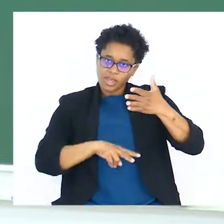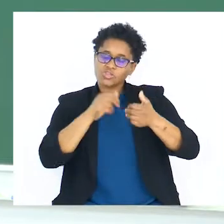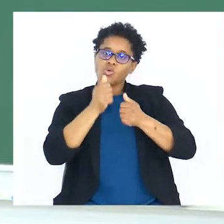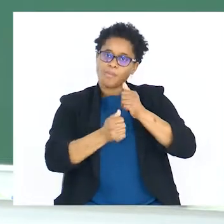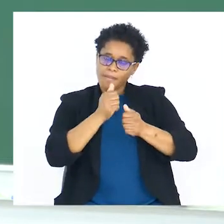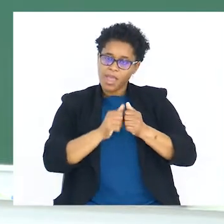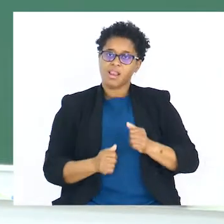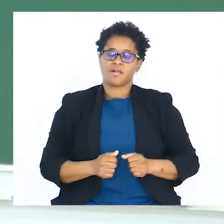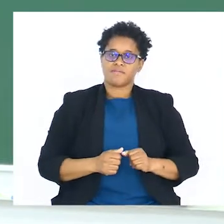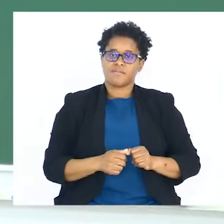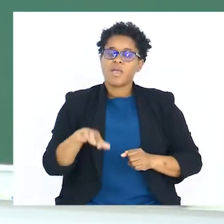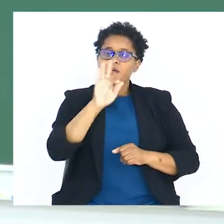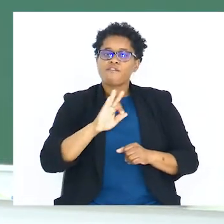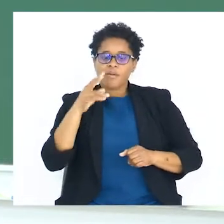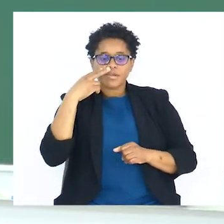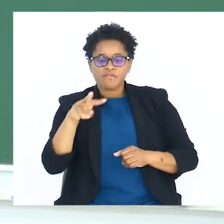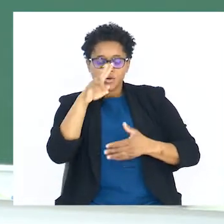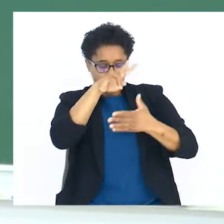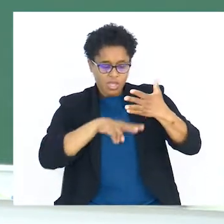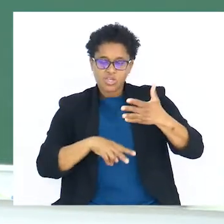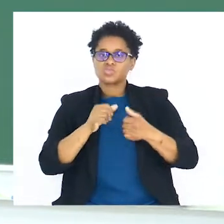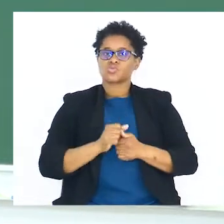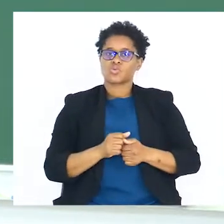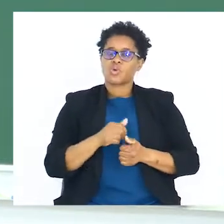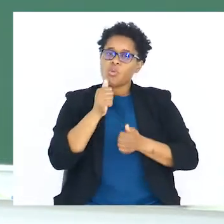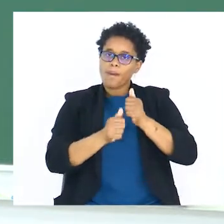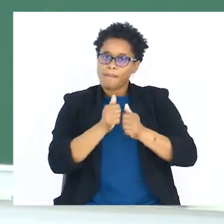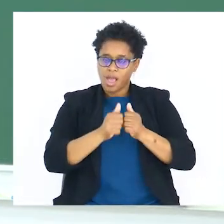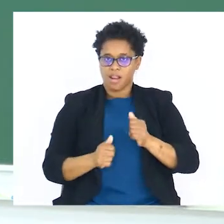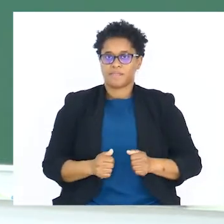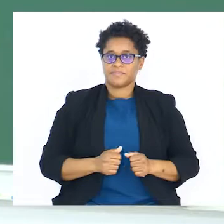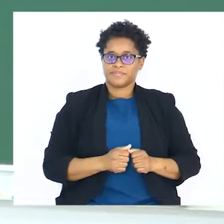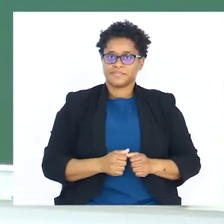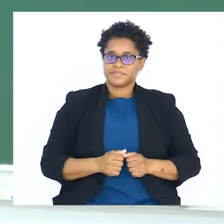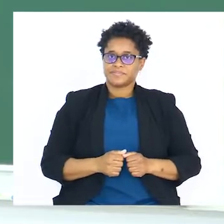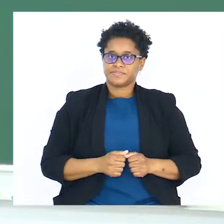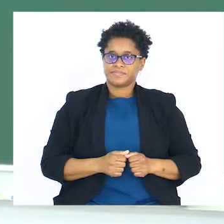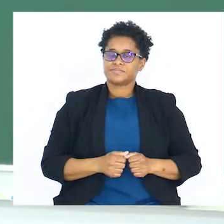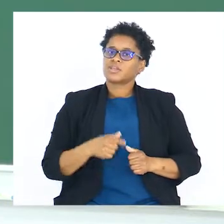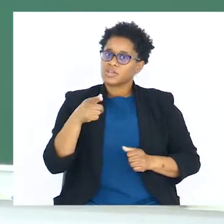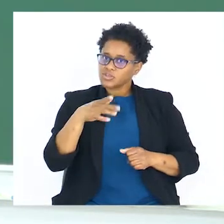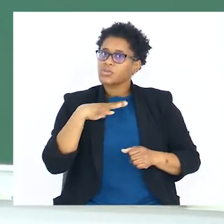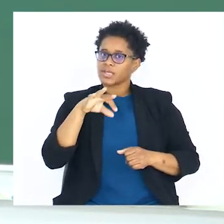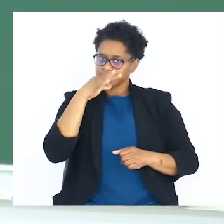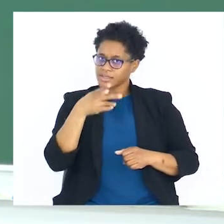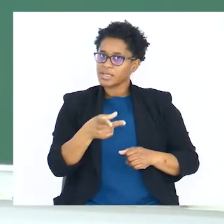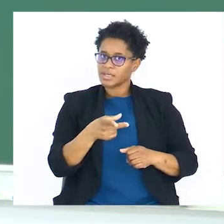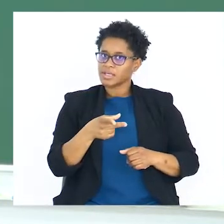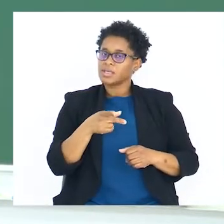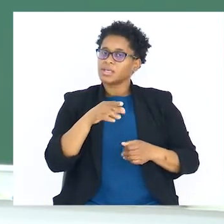Texto no papel. Forma de ver o texto no papel. Então, isto quer